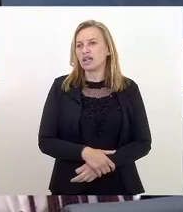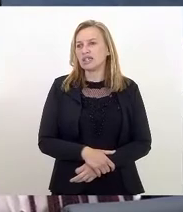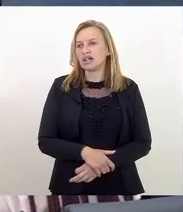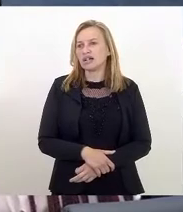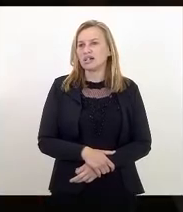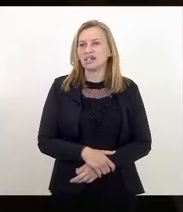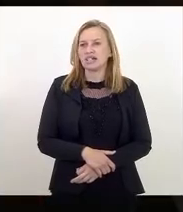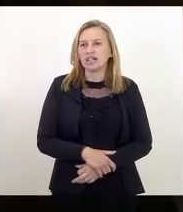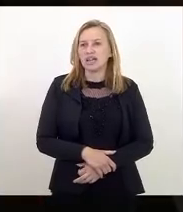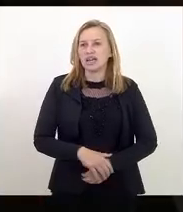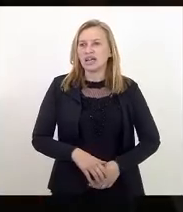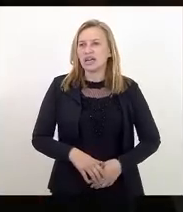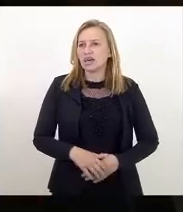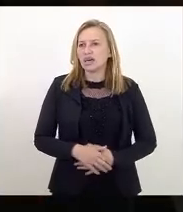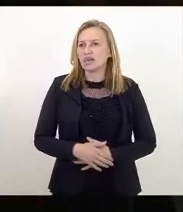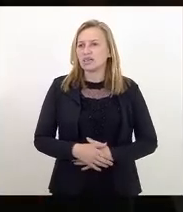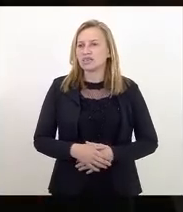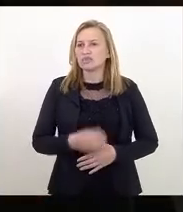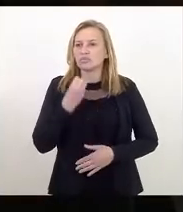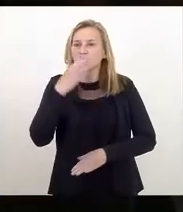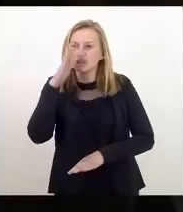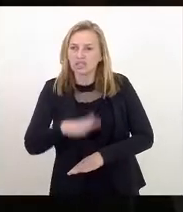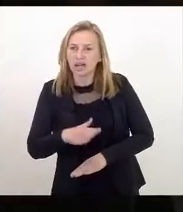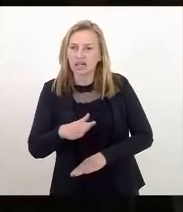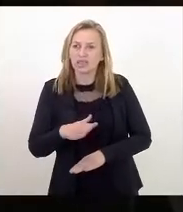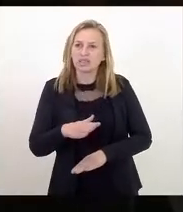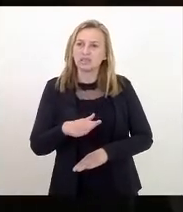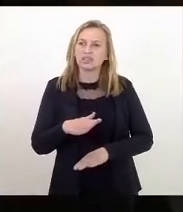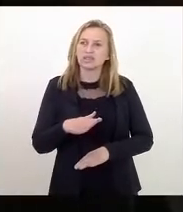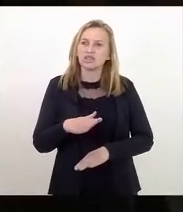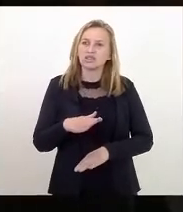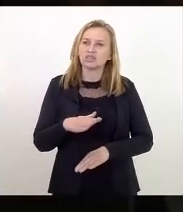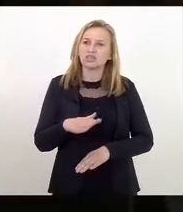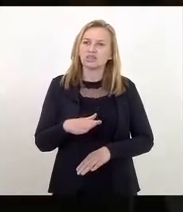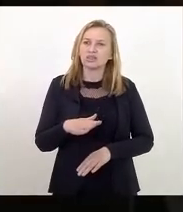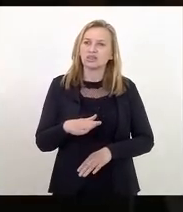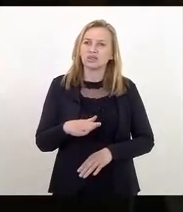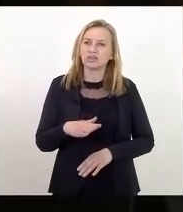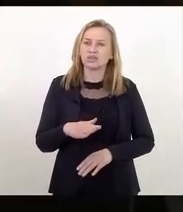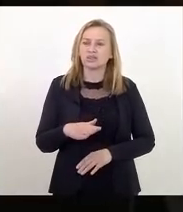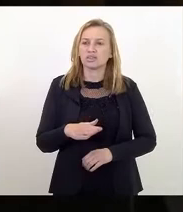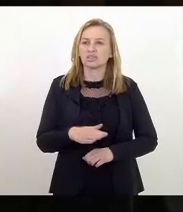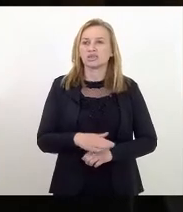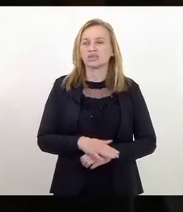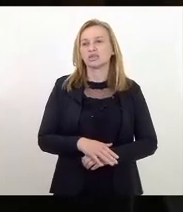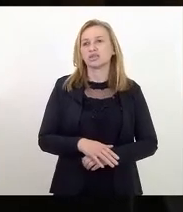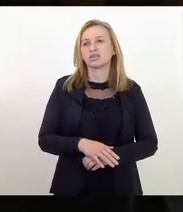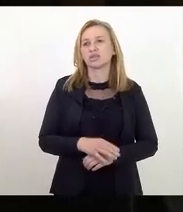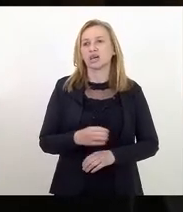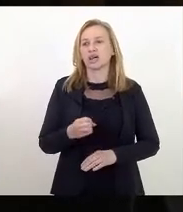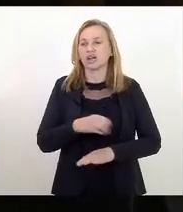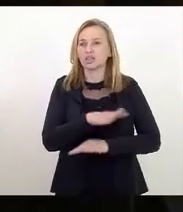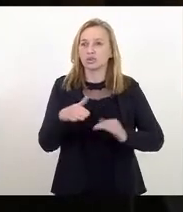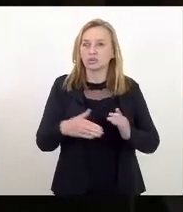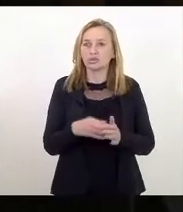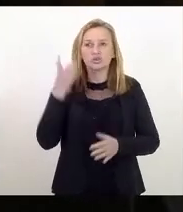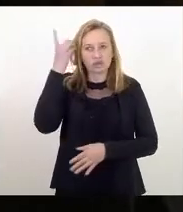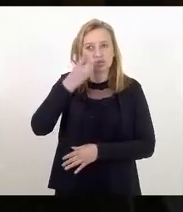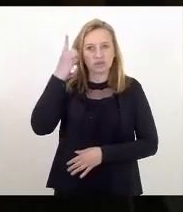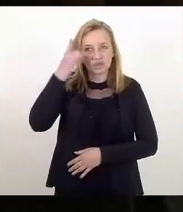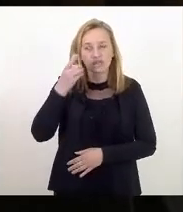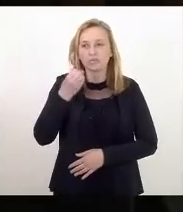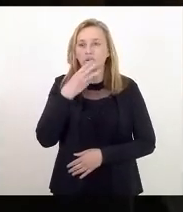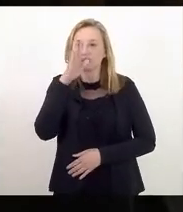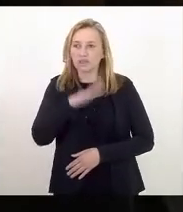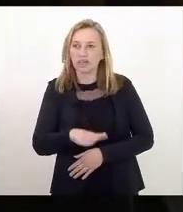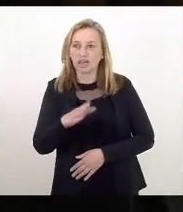Boa tarde, presidente. Boa tarde, doutor Rodrigo Pacheco, defensor-geral do Estado. Boa tarde a todos os deputados, boa tarde a todos